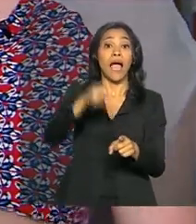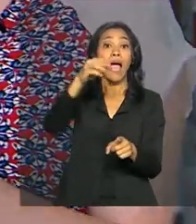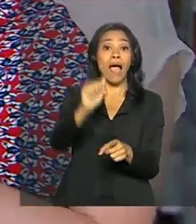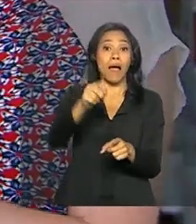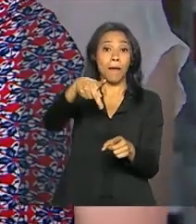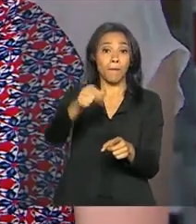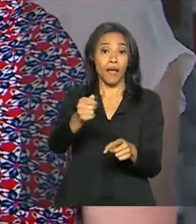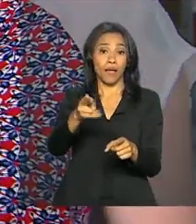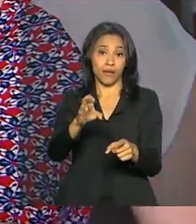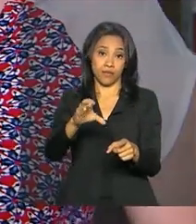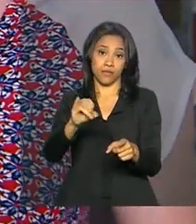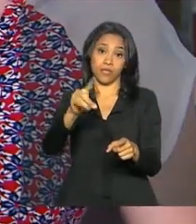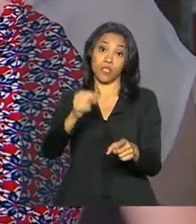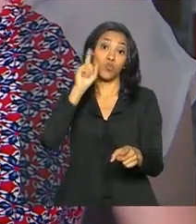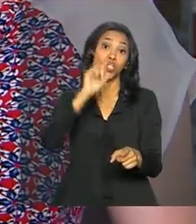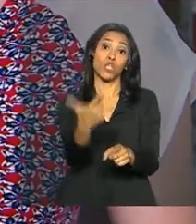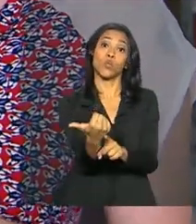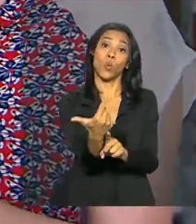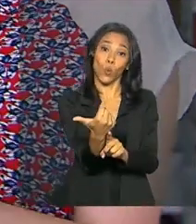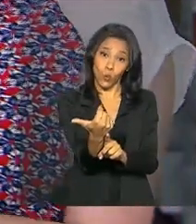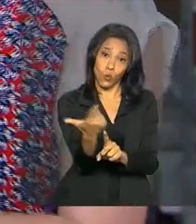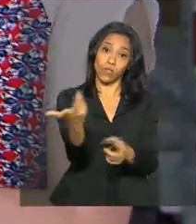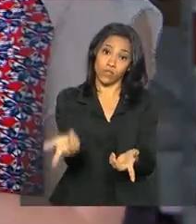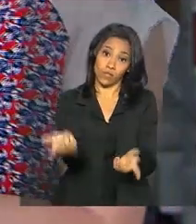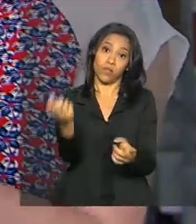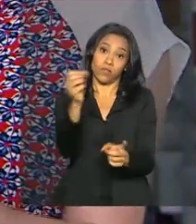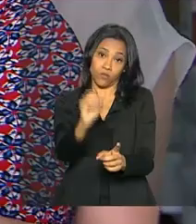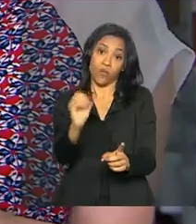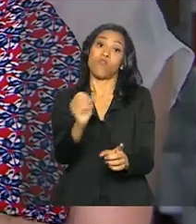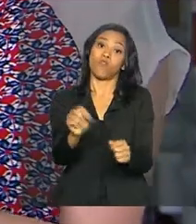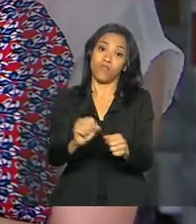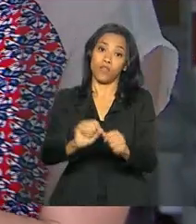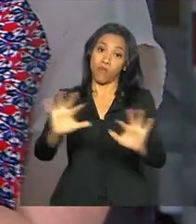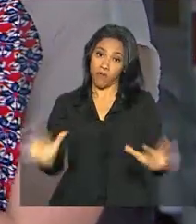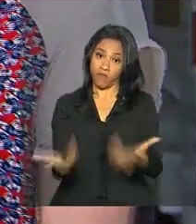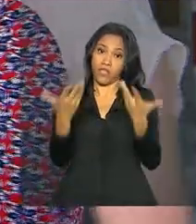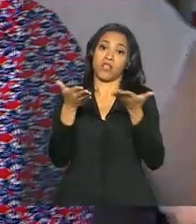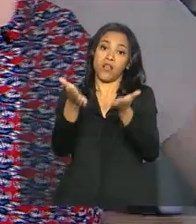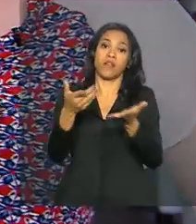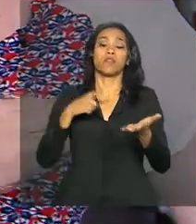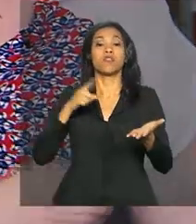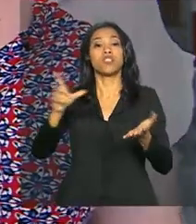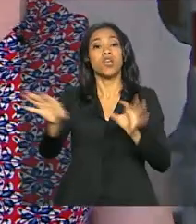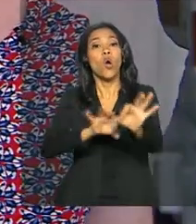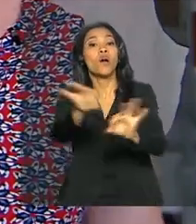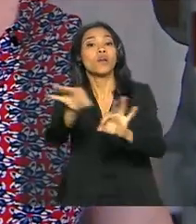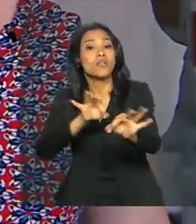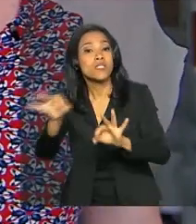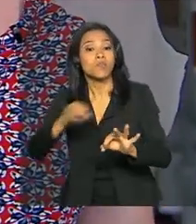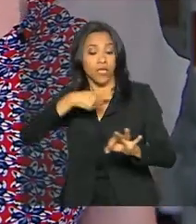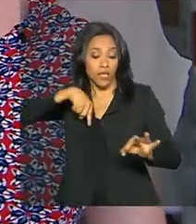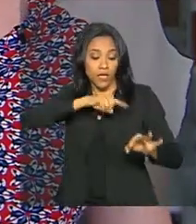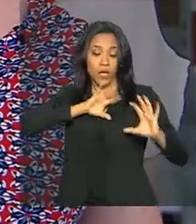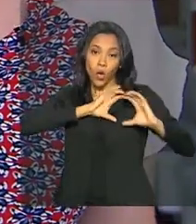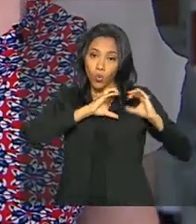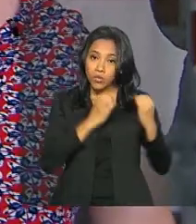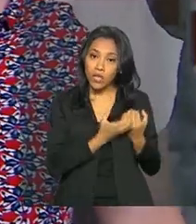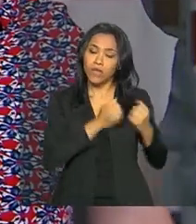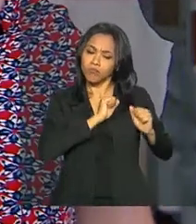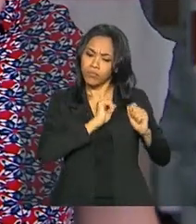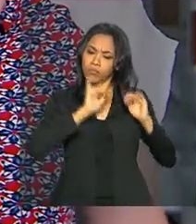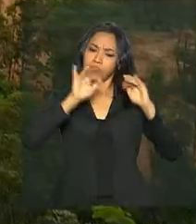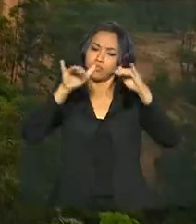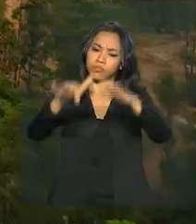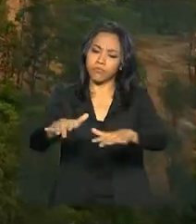Aparecida, no dia 12, também foi celebrada lá. Então, a gente, né, fornece a estrutura necessária para que a comunidade se dirija à área de origem para